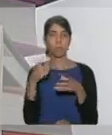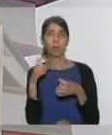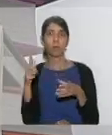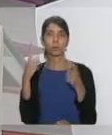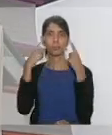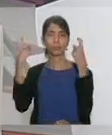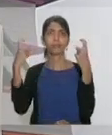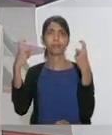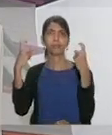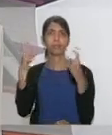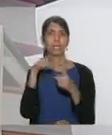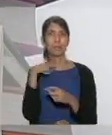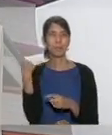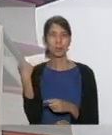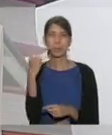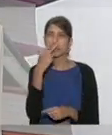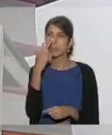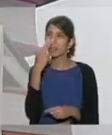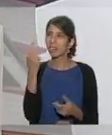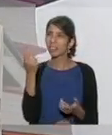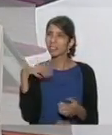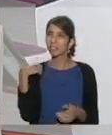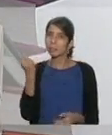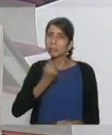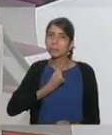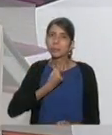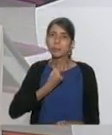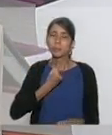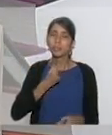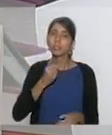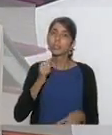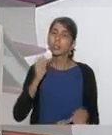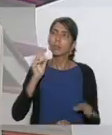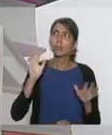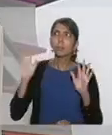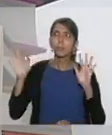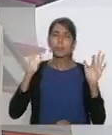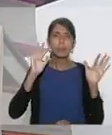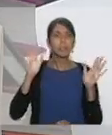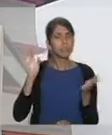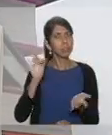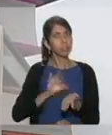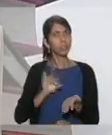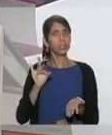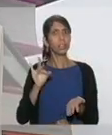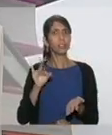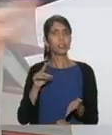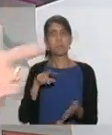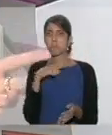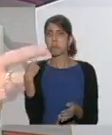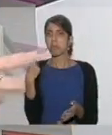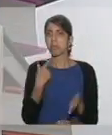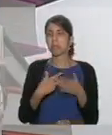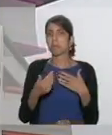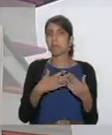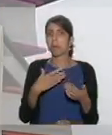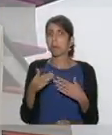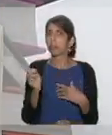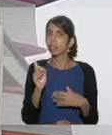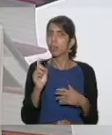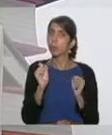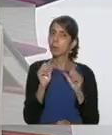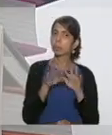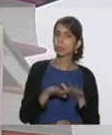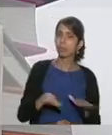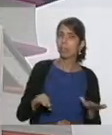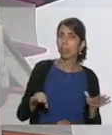de um clã violento, você vai ter uma morte de um acidente de carro, um assassinato, o jovem começa a perceber, puxa, é verdade, não é morrer, tem que morrer